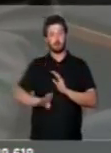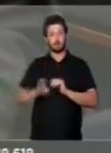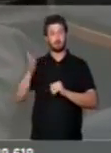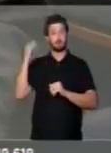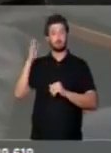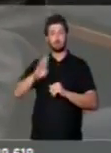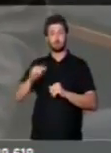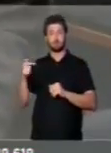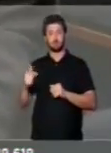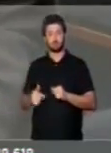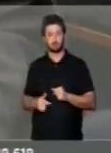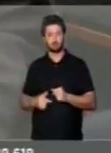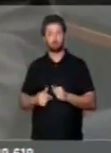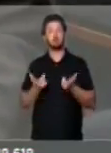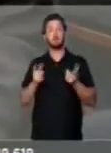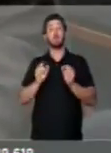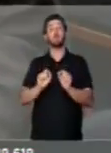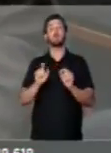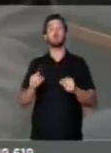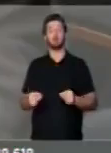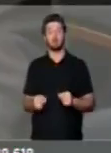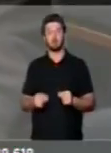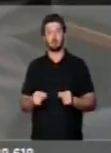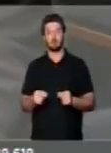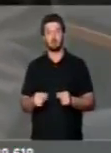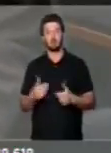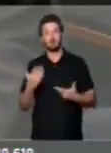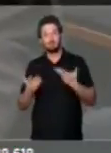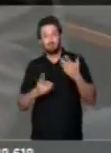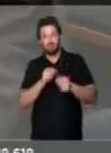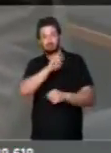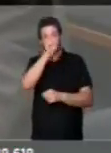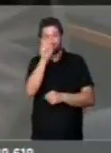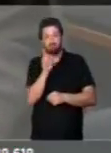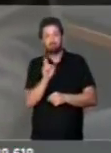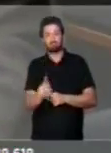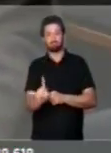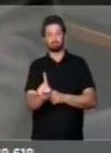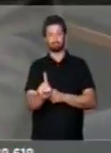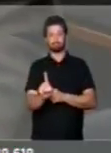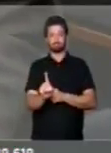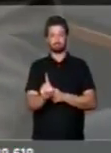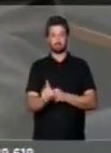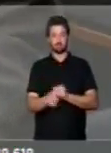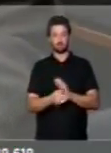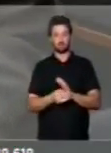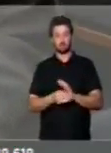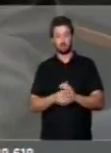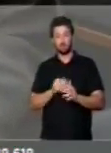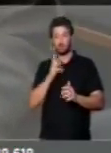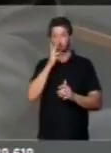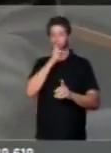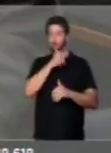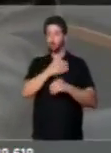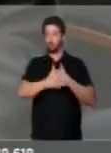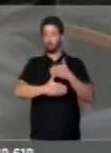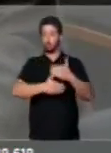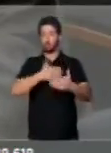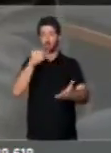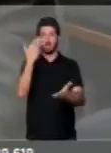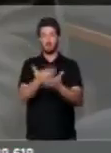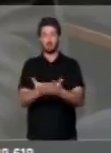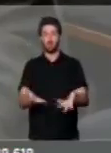existia ainda. O que é? Então, isso é uma interrogação que levou muito tempo, se brincar, ainda